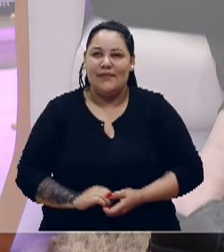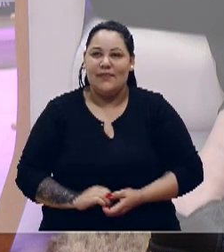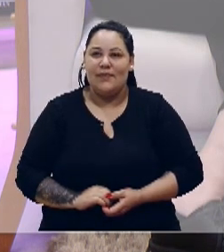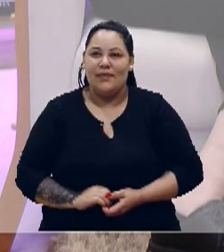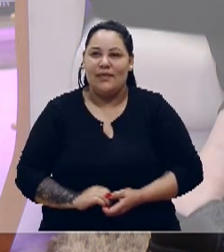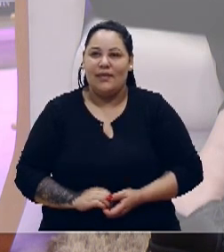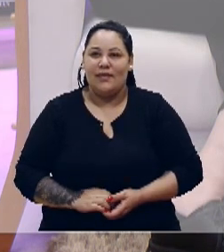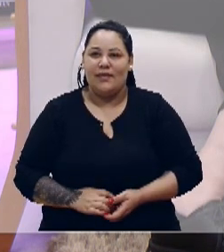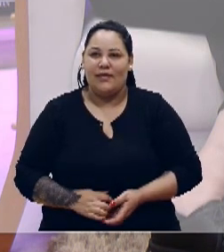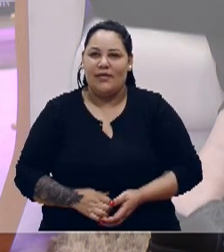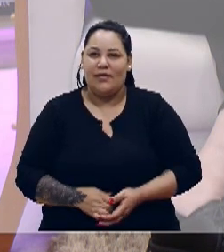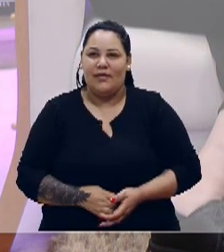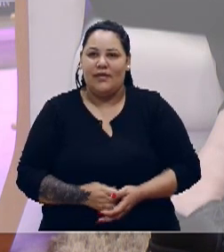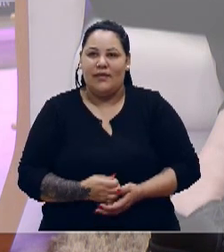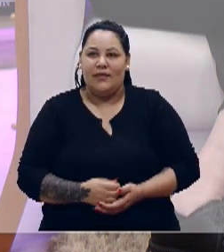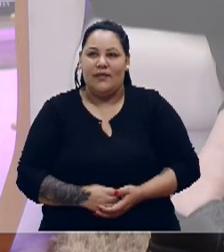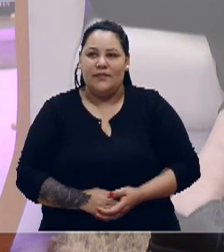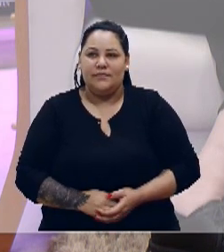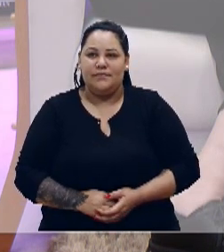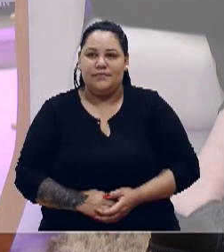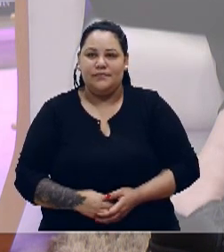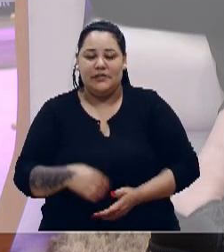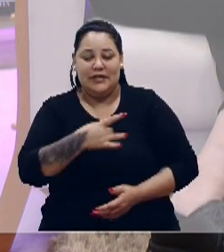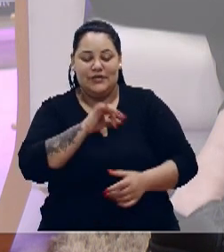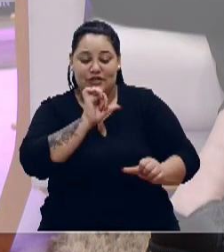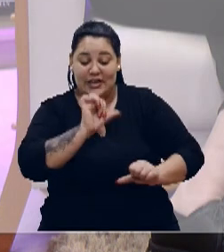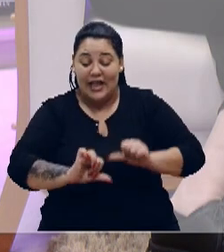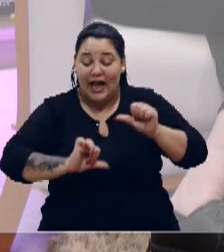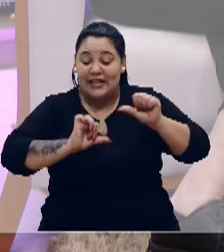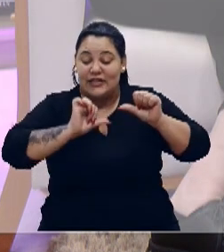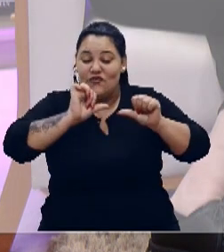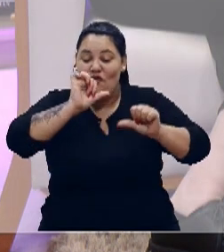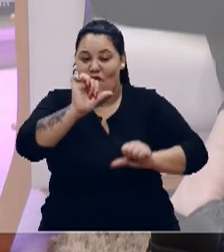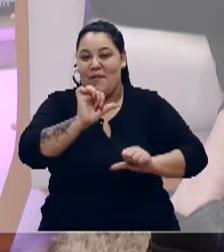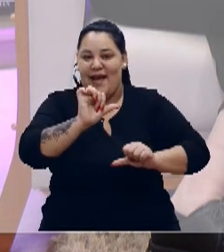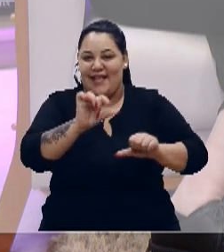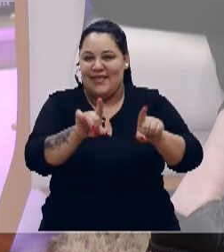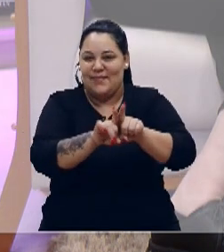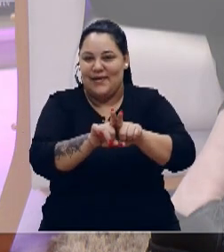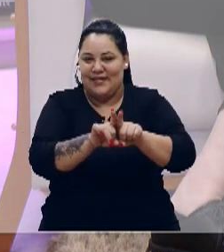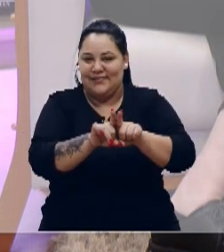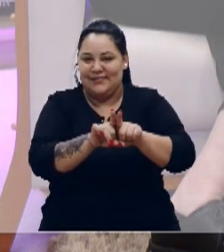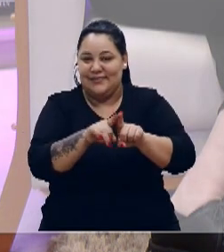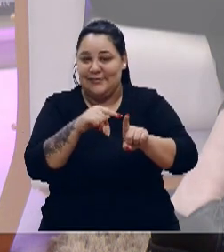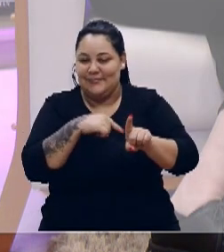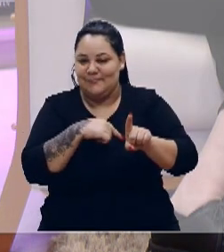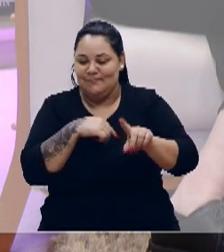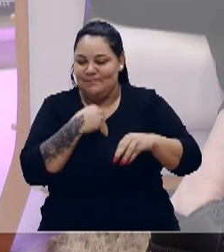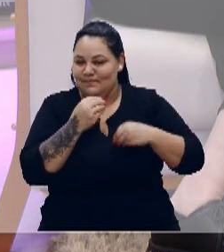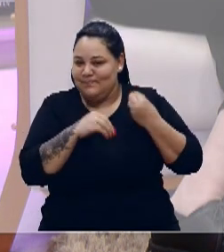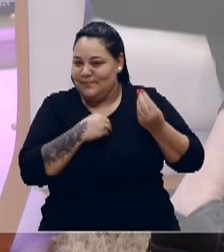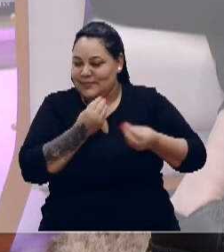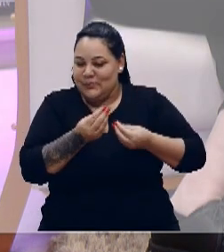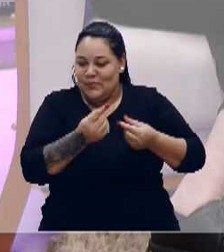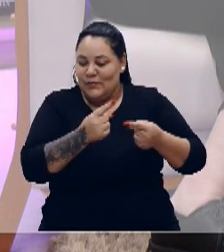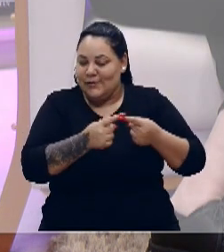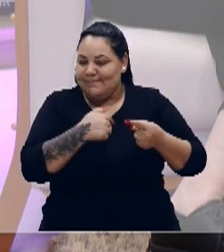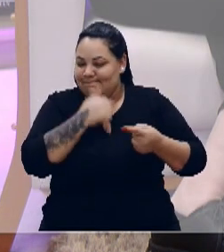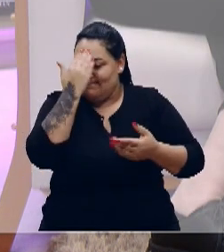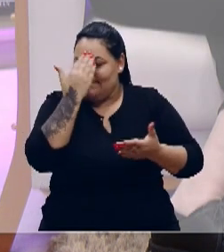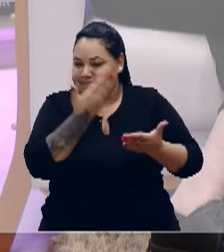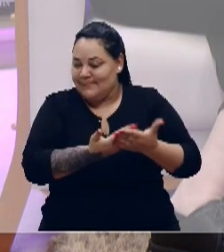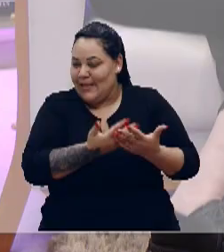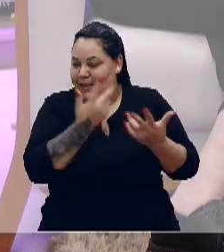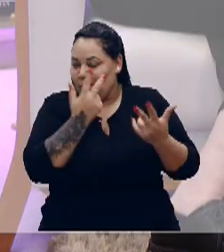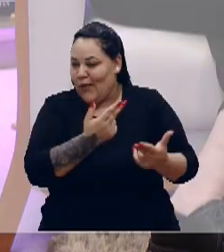Isso de transformar também me pega, né, Cris? Porque eu acredito que, igualmente, a gente está falando